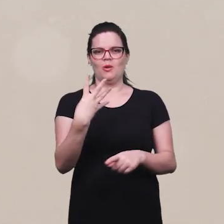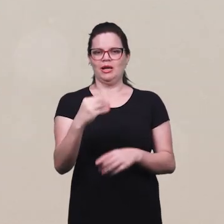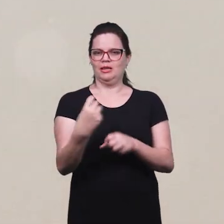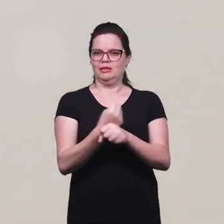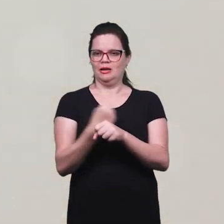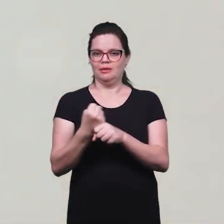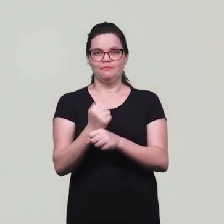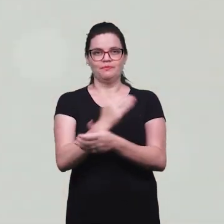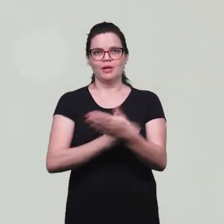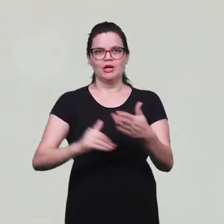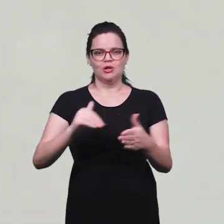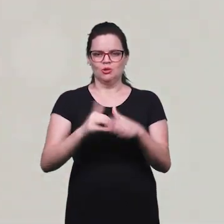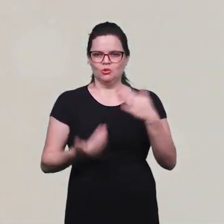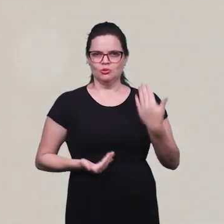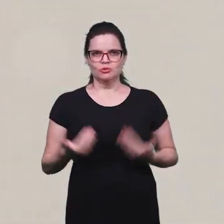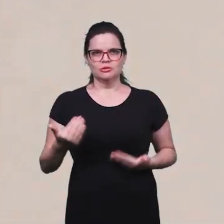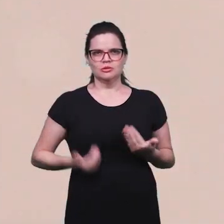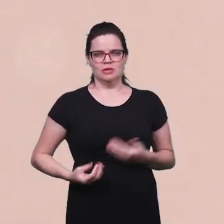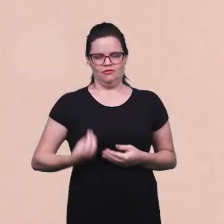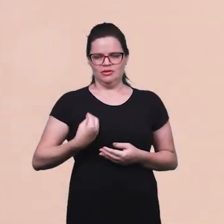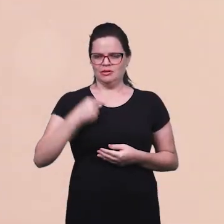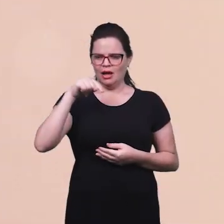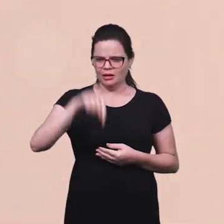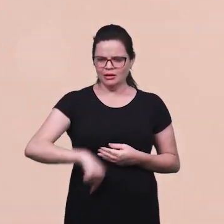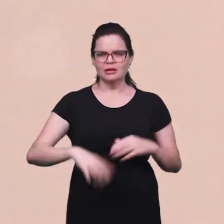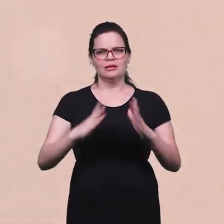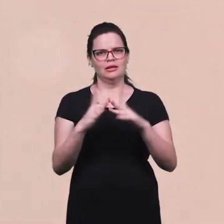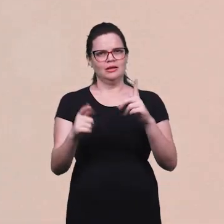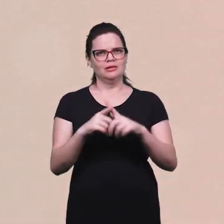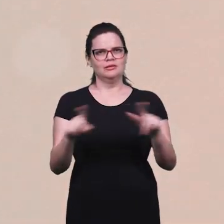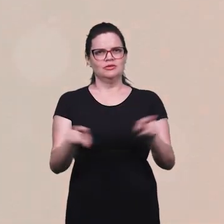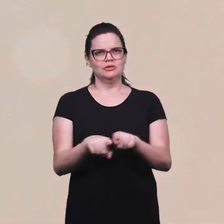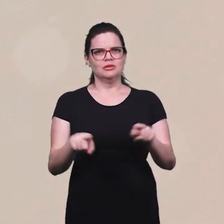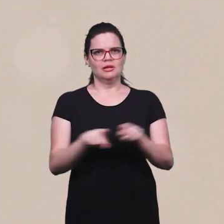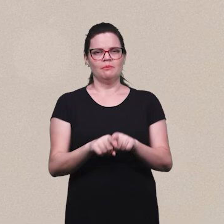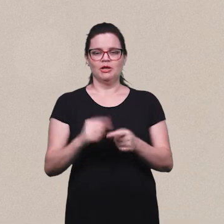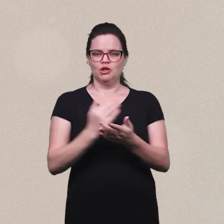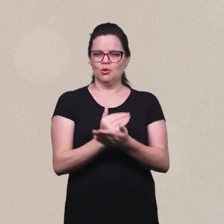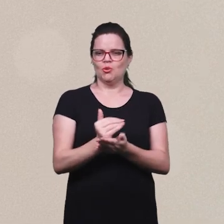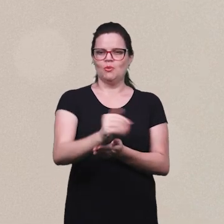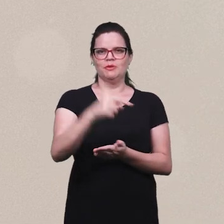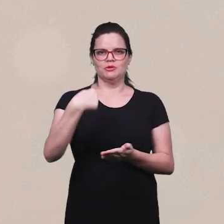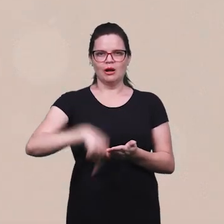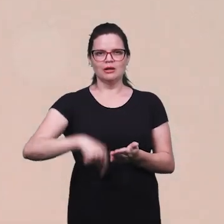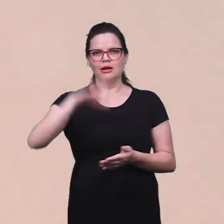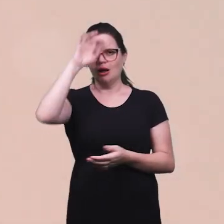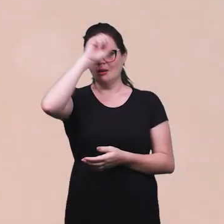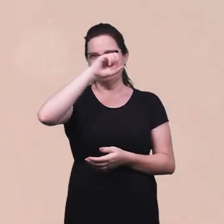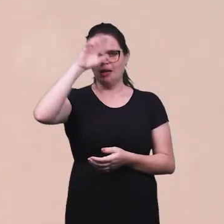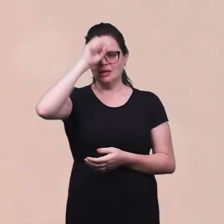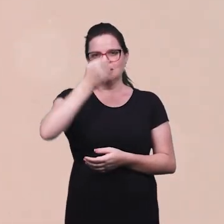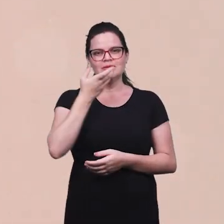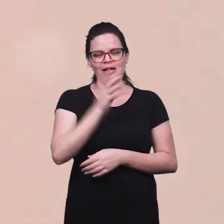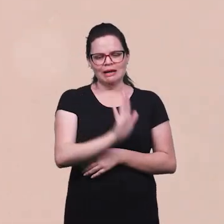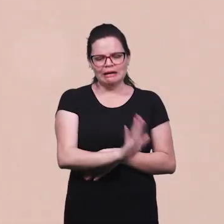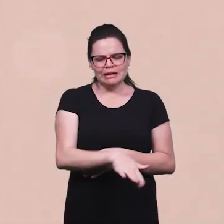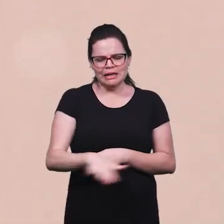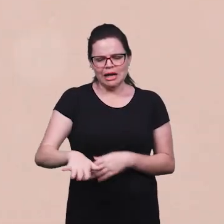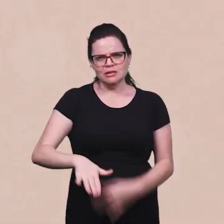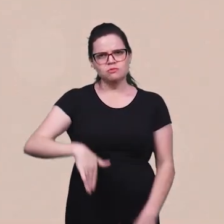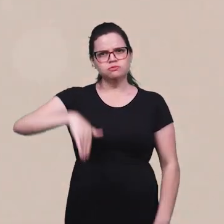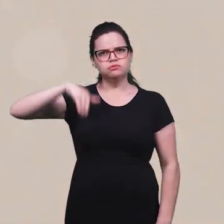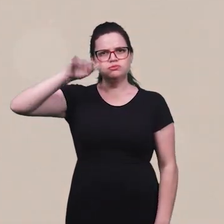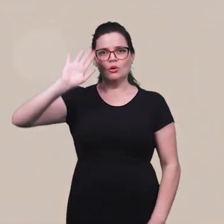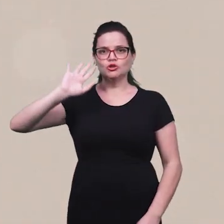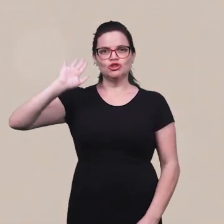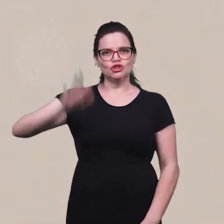anos, mas todos os irmãos que aqui estão, todos os irmãos que aqui iniciaram a obra do Senhor, crianças pequenas